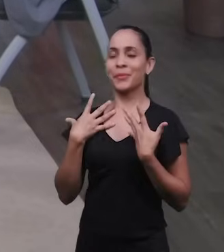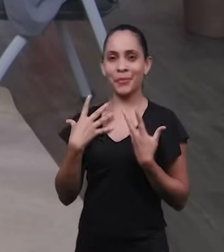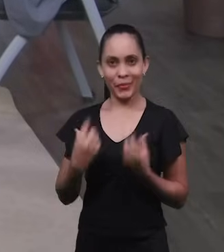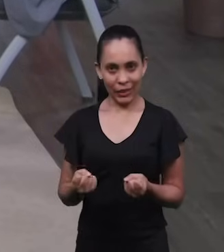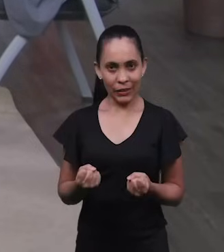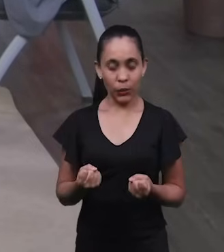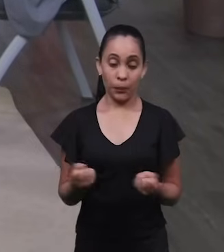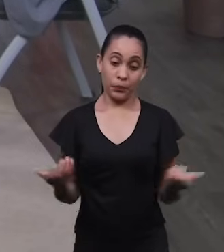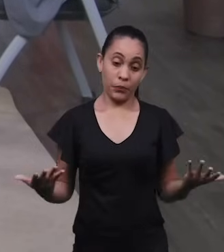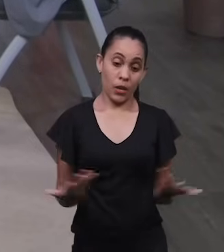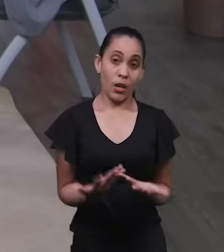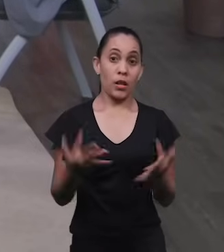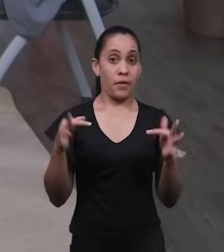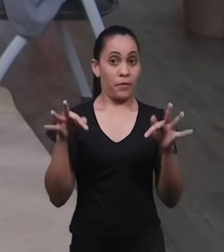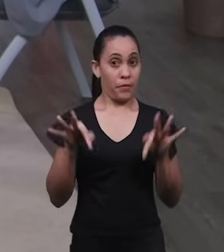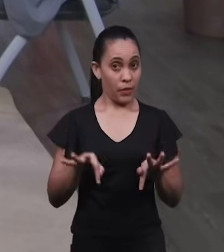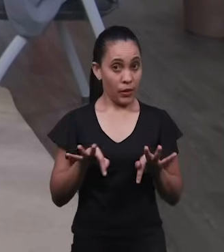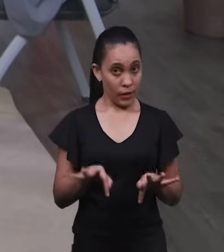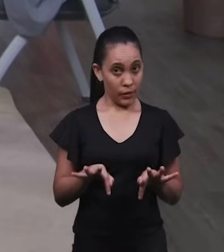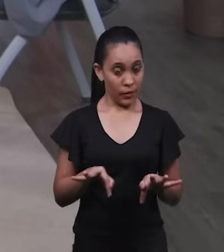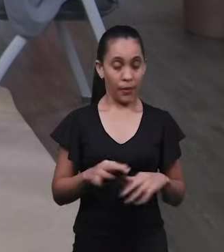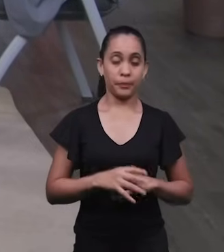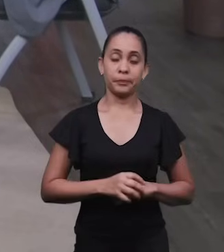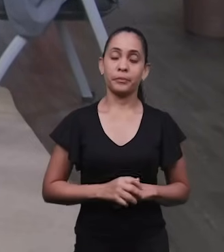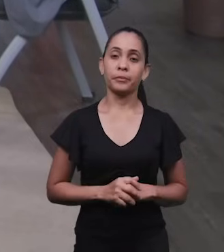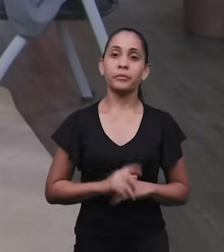definiu a sua vida. Nós vamos encerrar esse programa